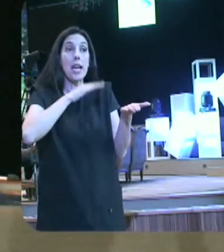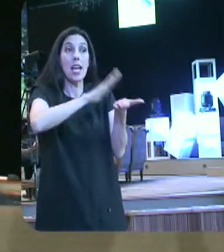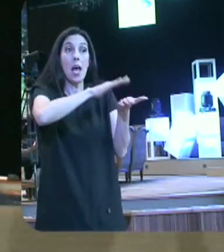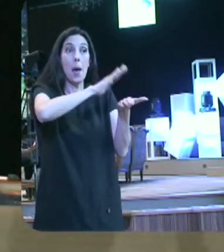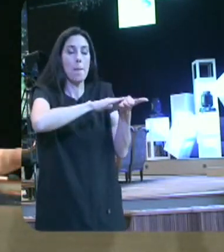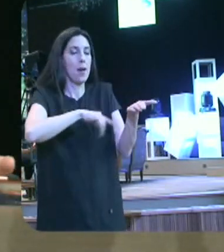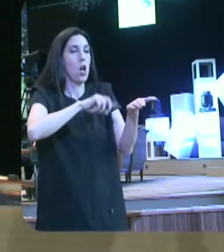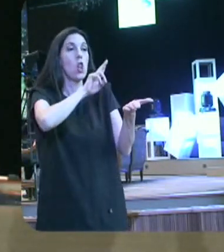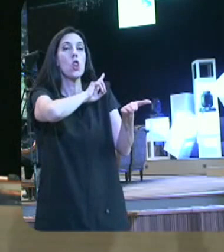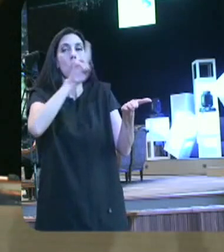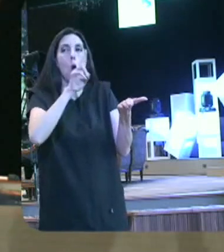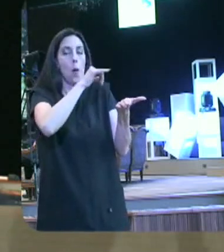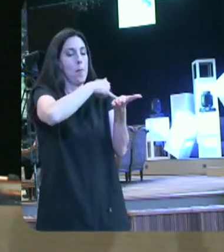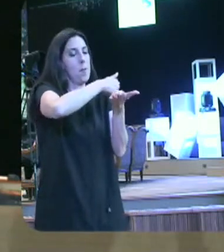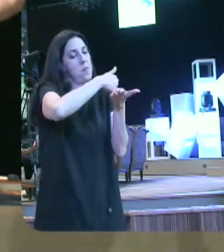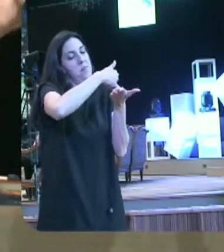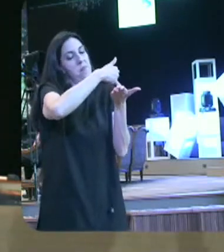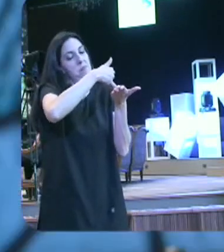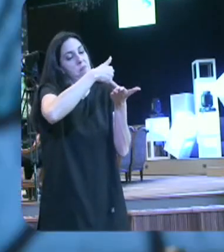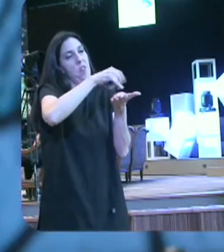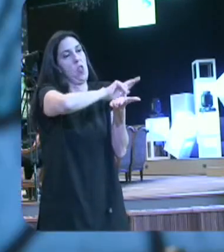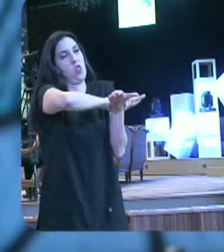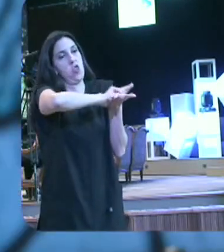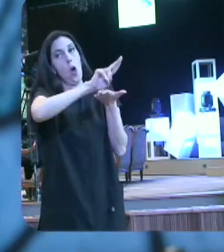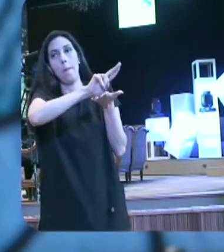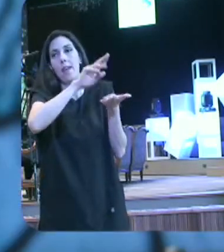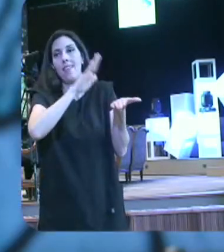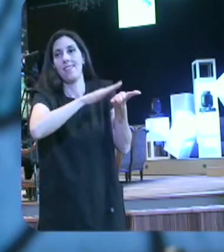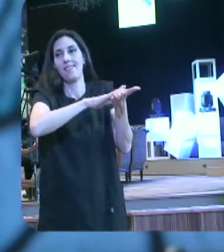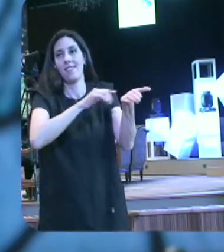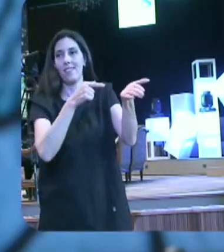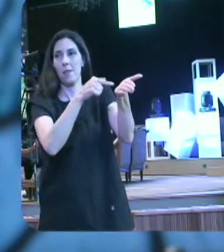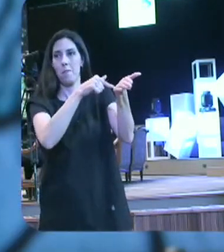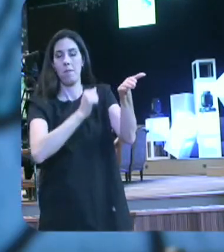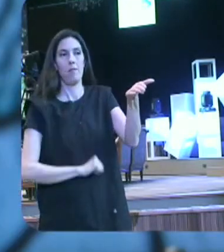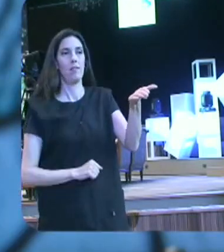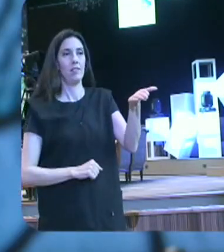o seu nome na palma da minha mão.